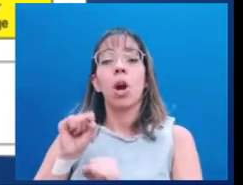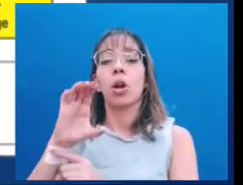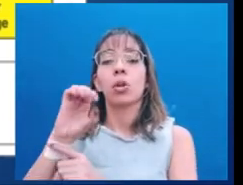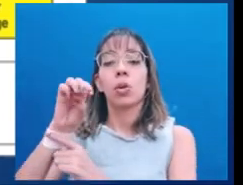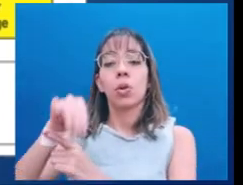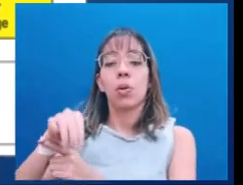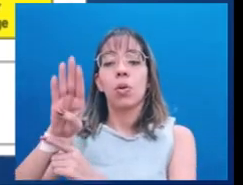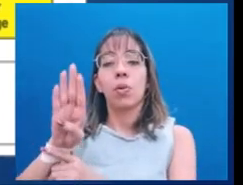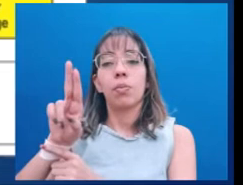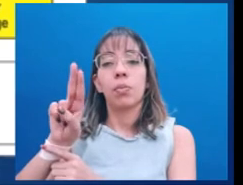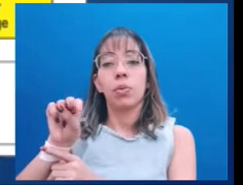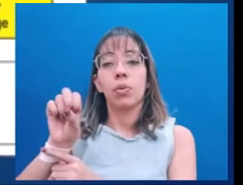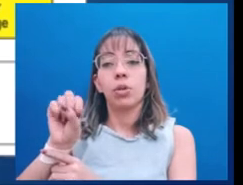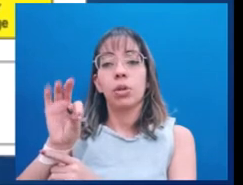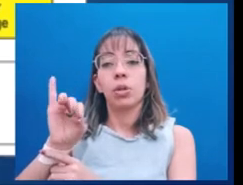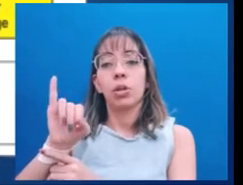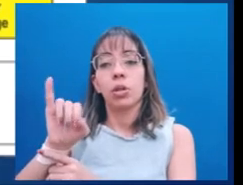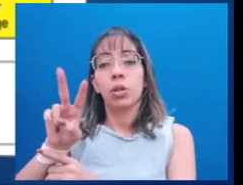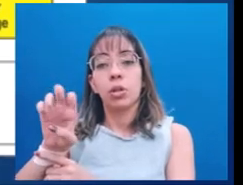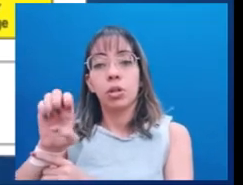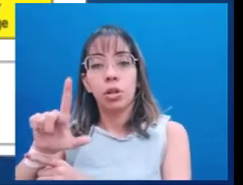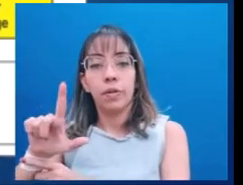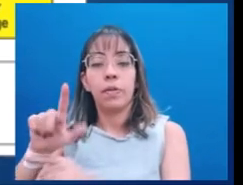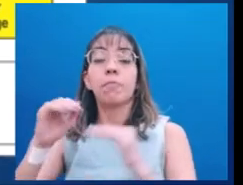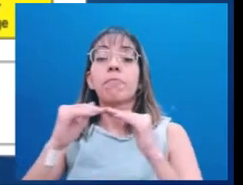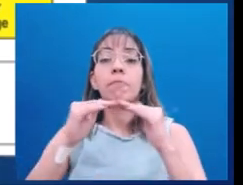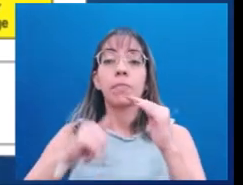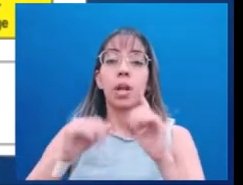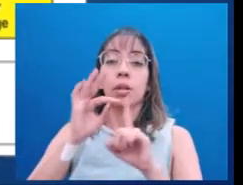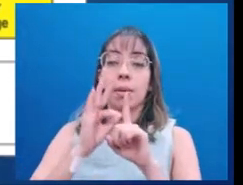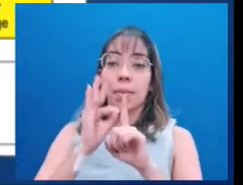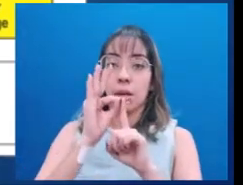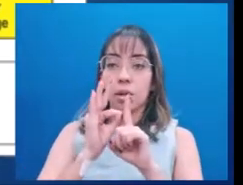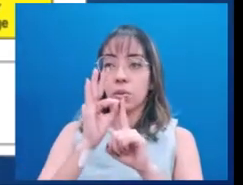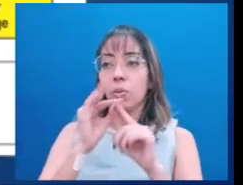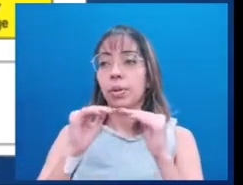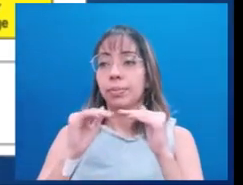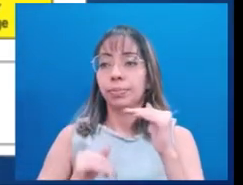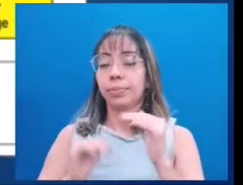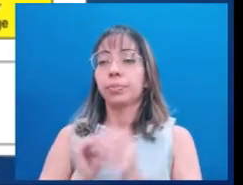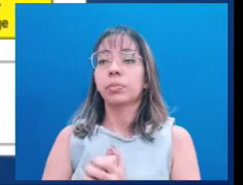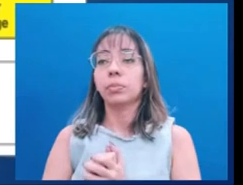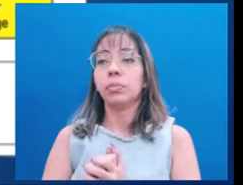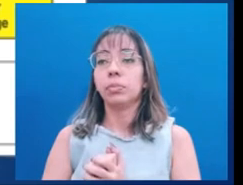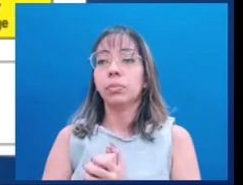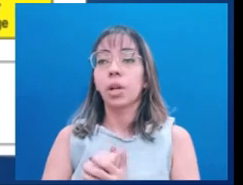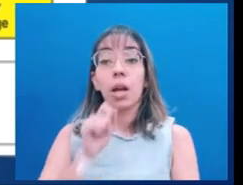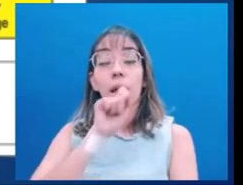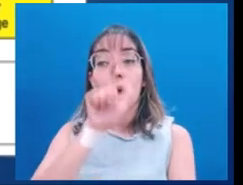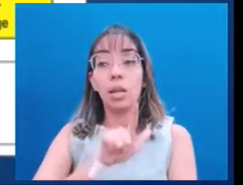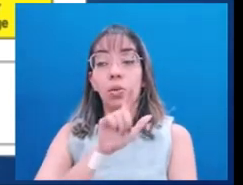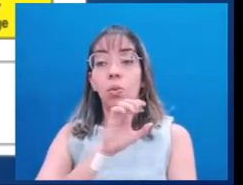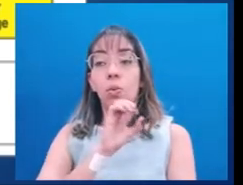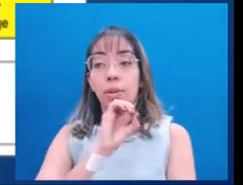considerada combustível abaixo de 94 graus Celsius. Em relação ao risco à saúde, é 0. E em relação ao risco